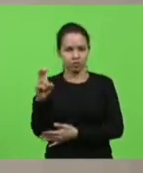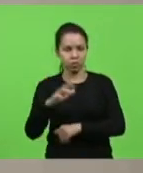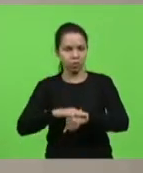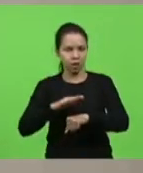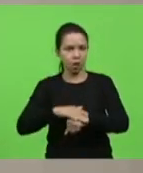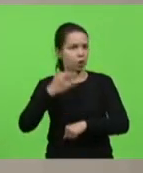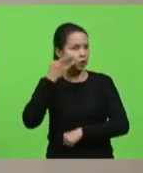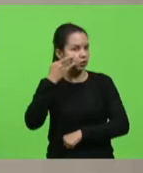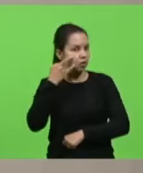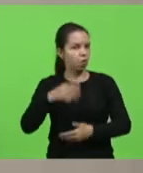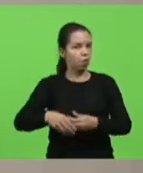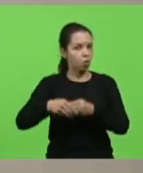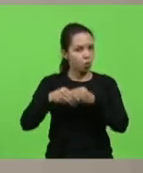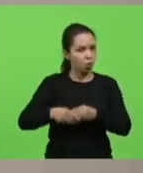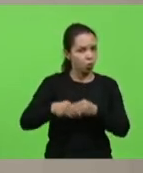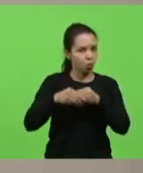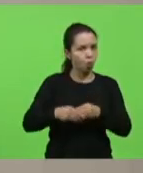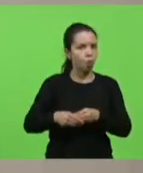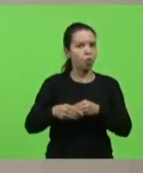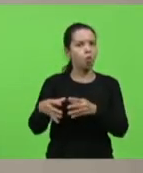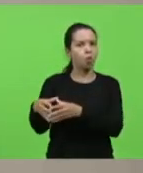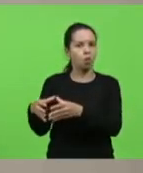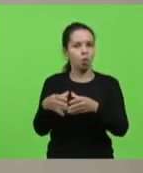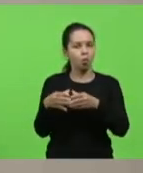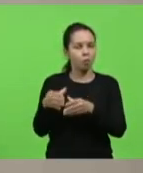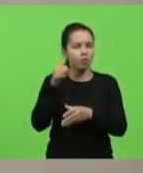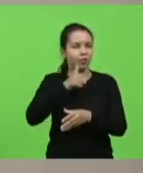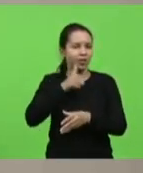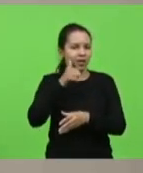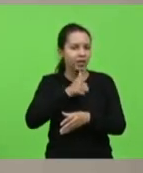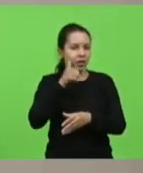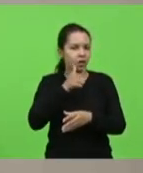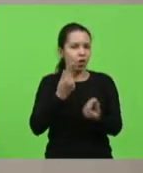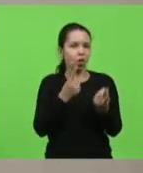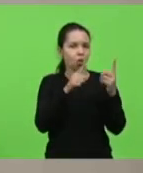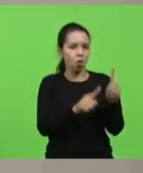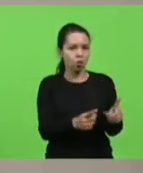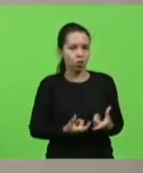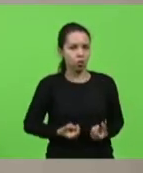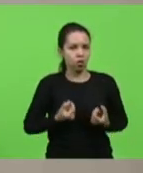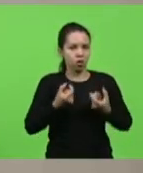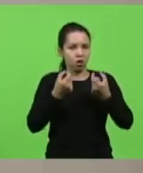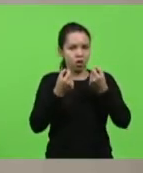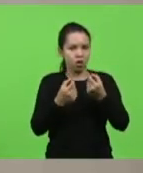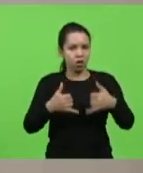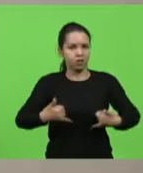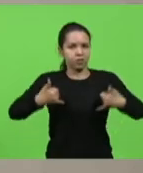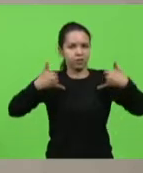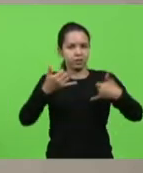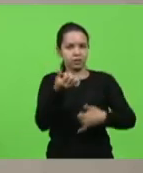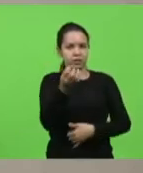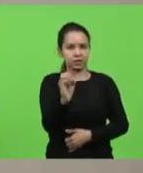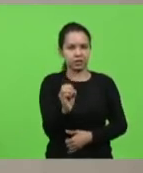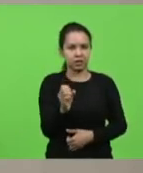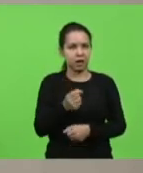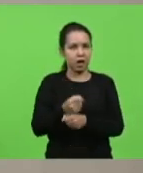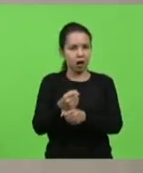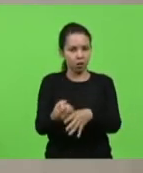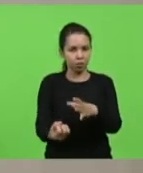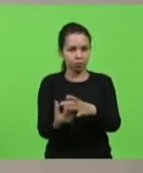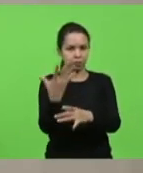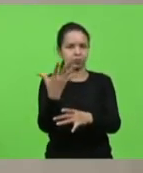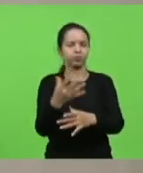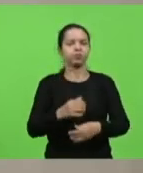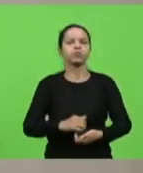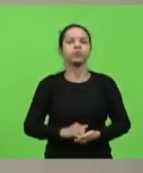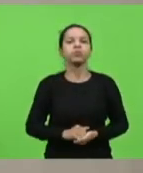maior de Nadal, cumprimentando a Rede Feminina de Combate ao Câncer do Estado de Santa Catarina pela passagem do aniversário de 60 anos de sua instituição. Em